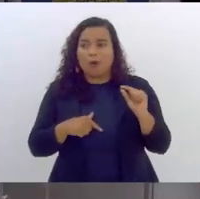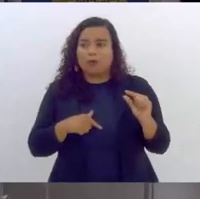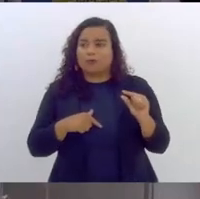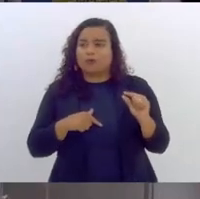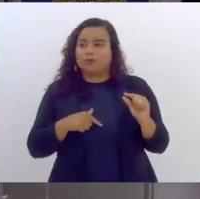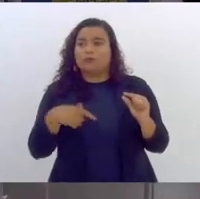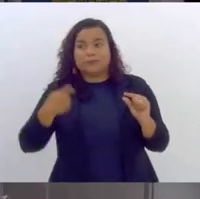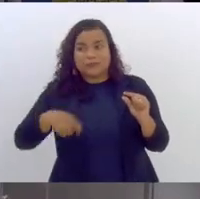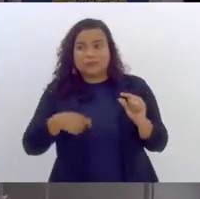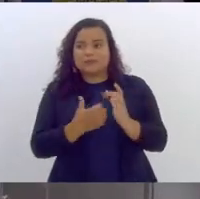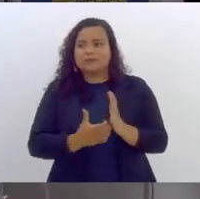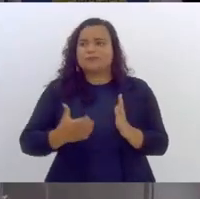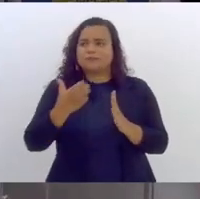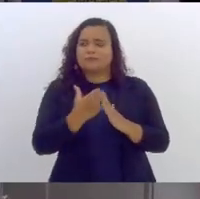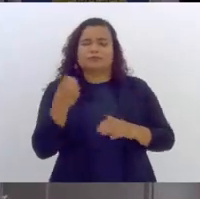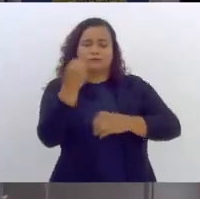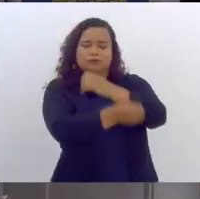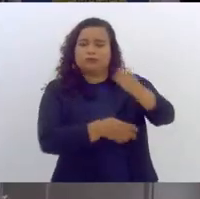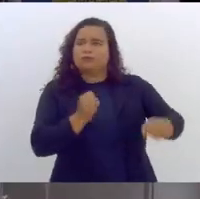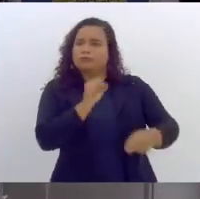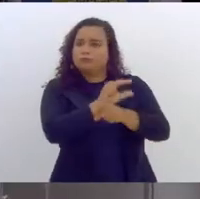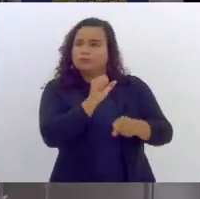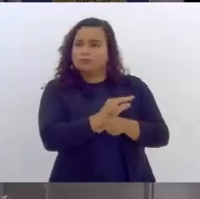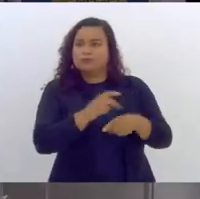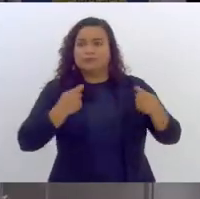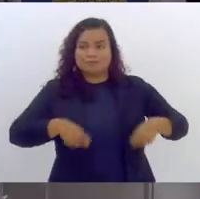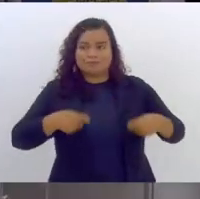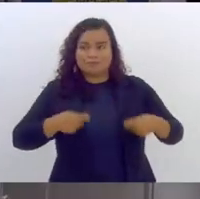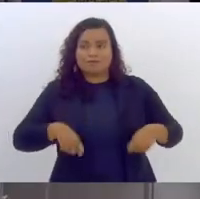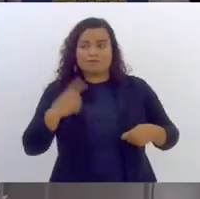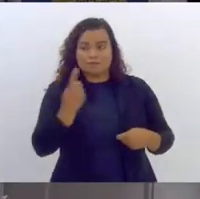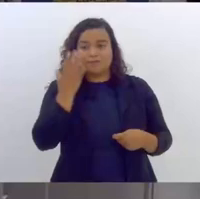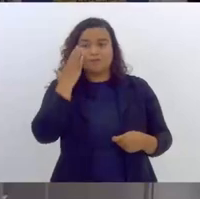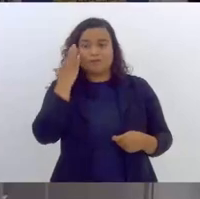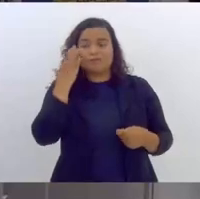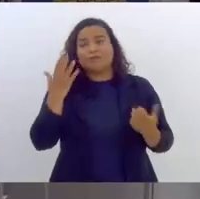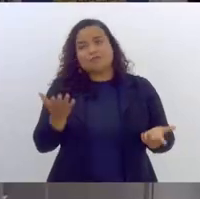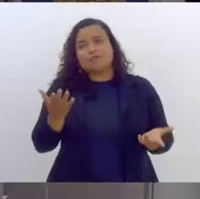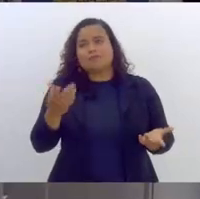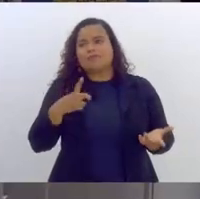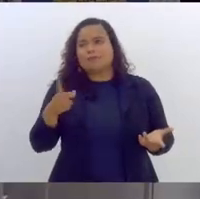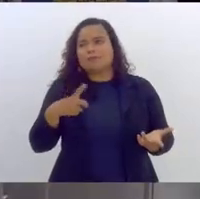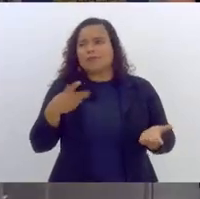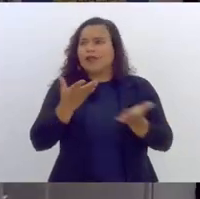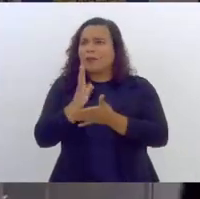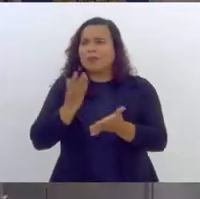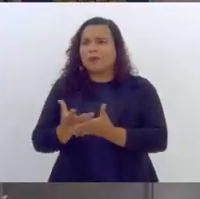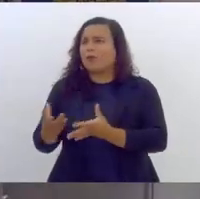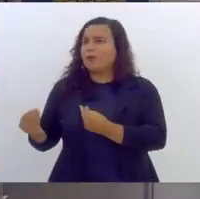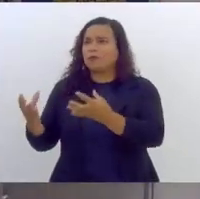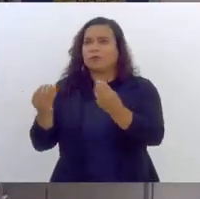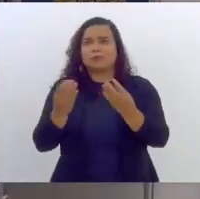daquilo que seria necessário e tendo essa quantidade de aprovados e ainda mais